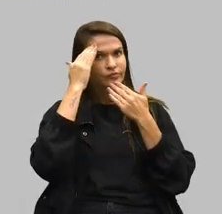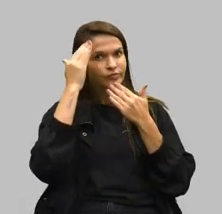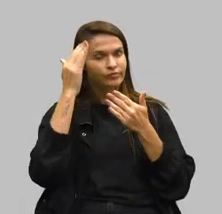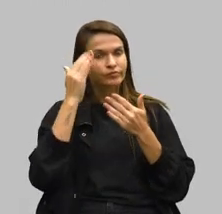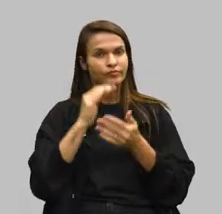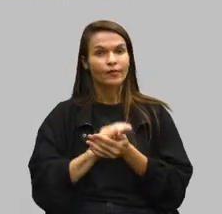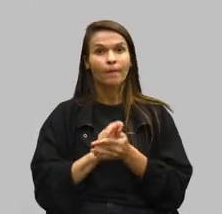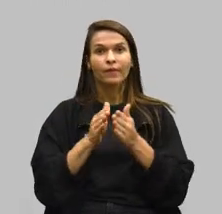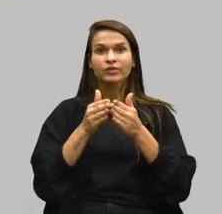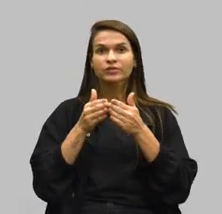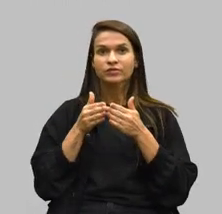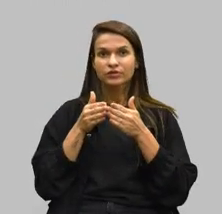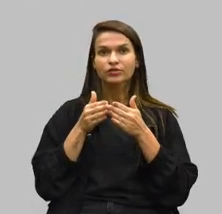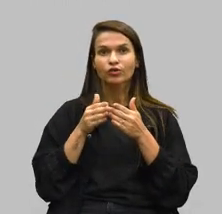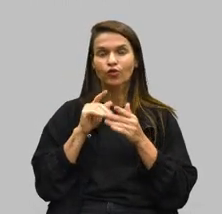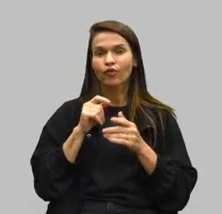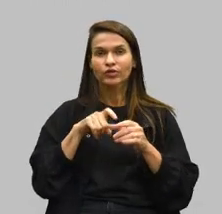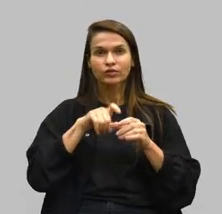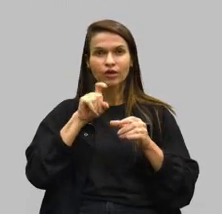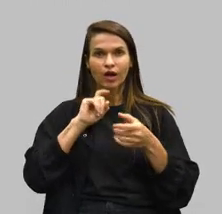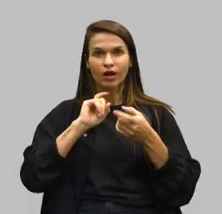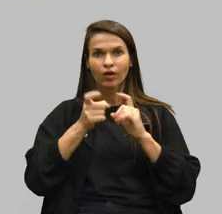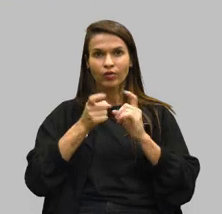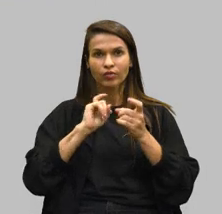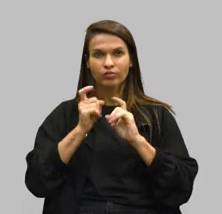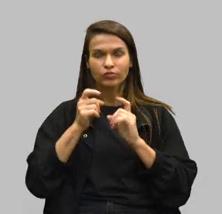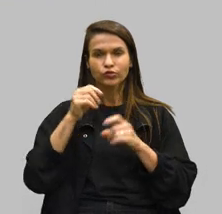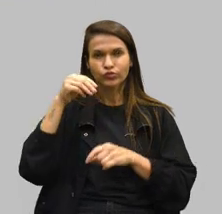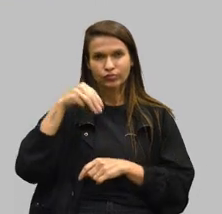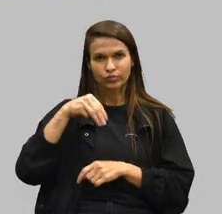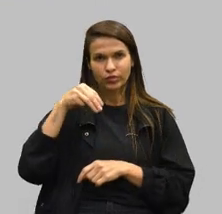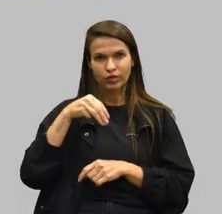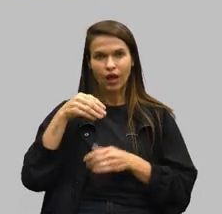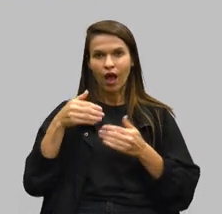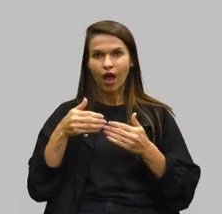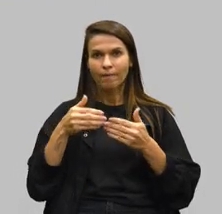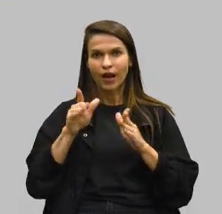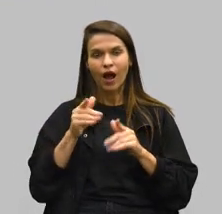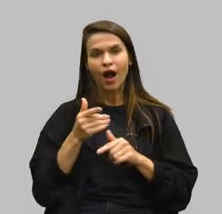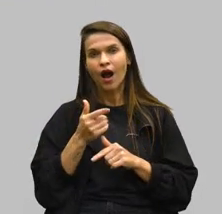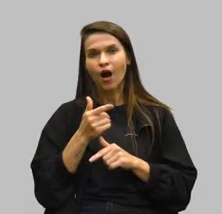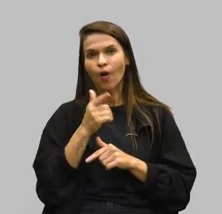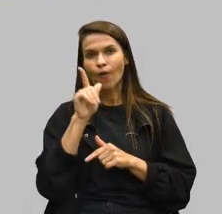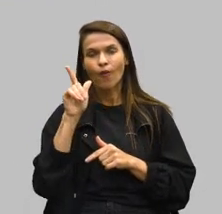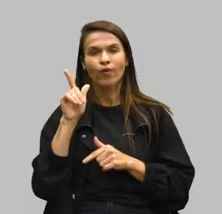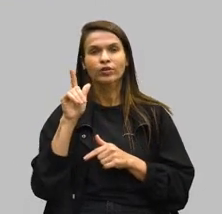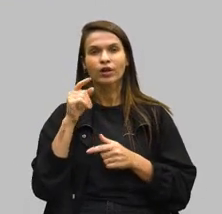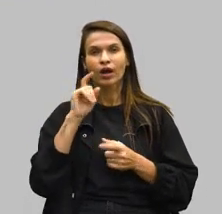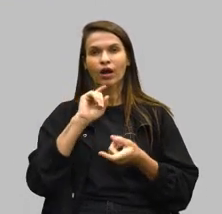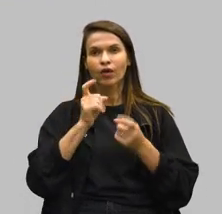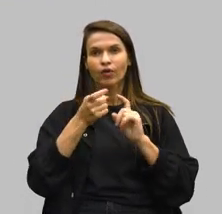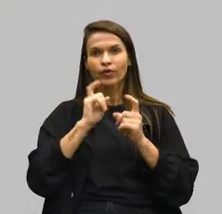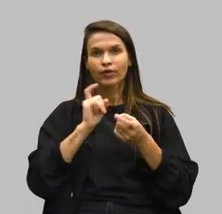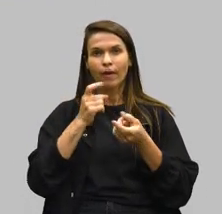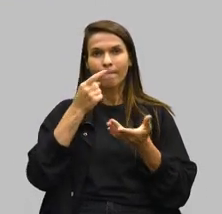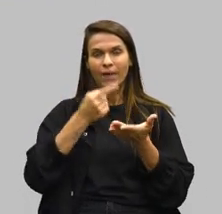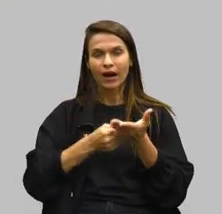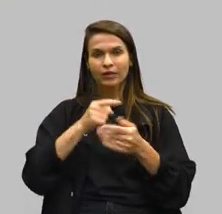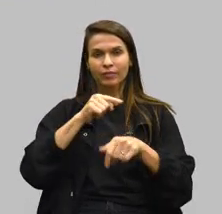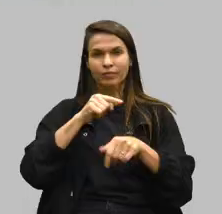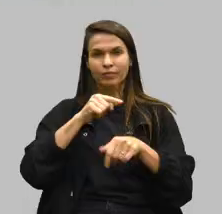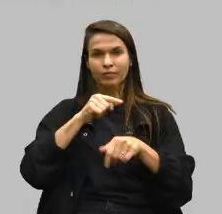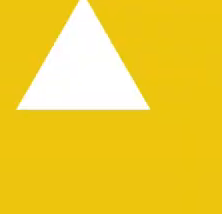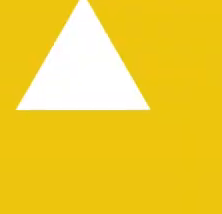peço licença aqui nós vamos suspender a reunião por alguns minutos e abrir a próxima reunião marcada para para esse horário pras